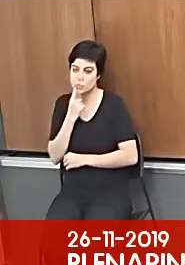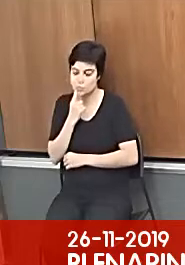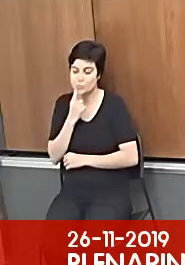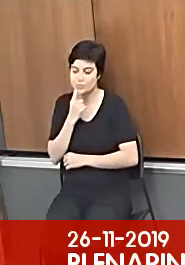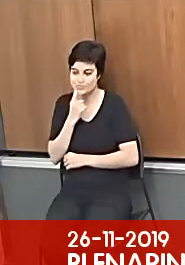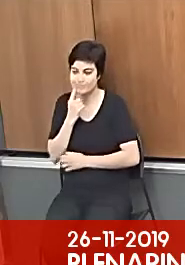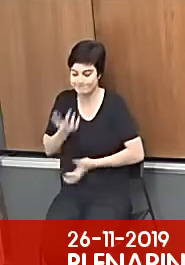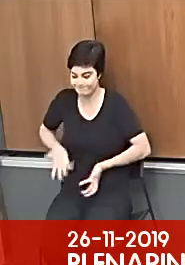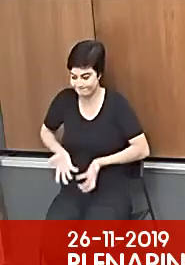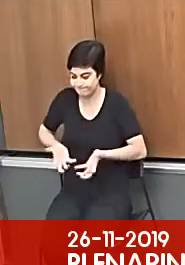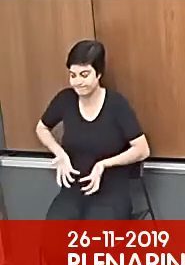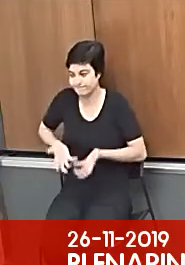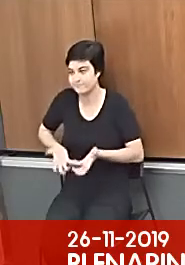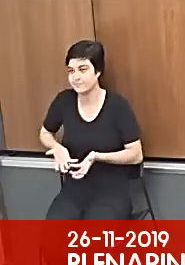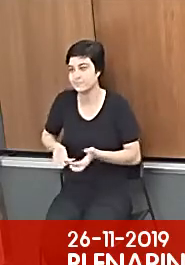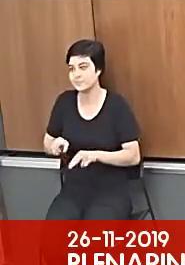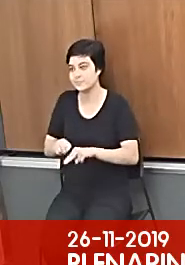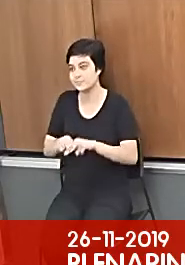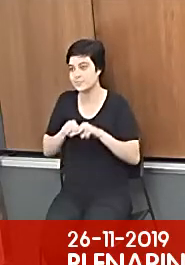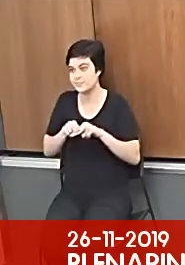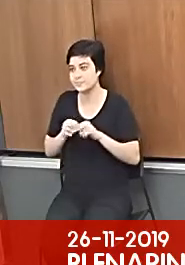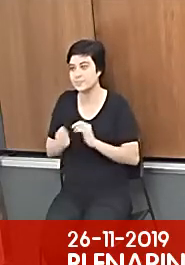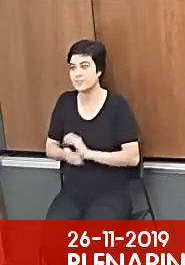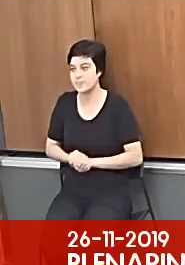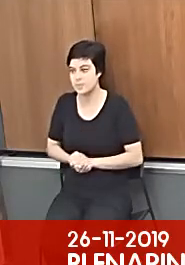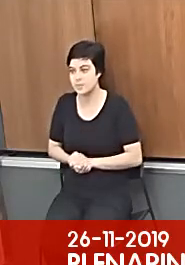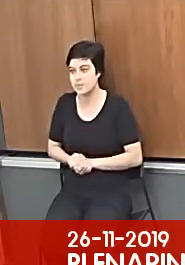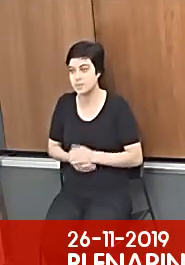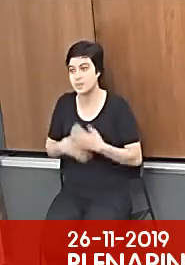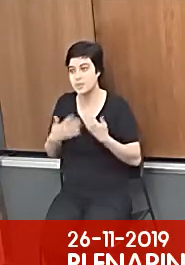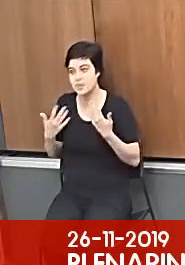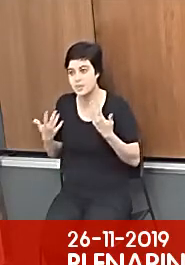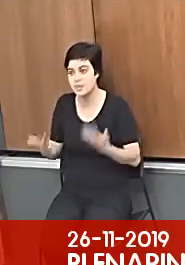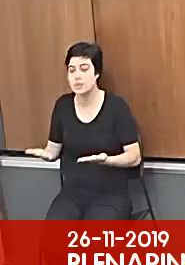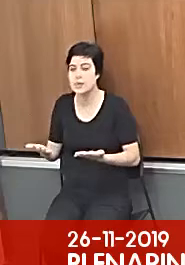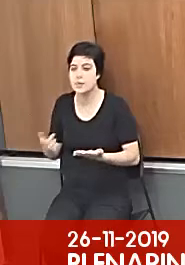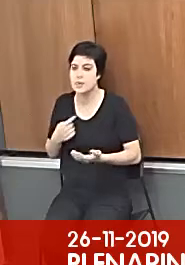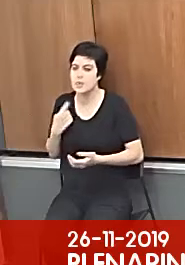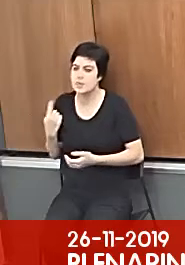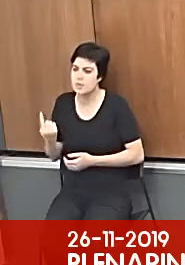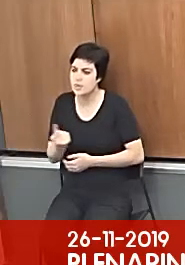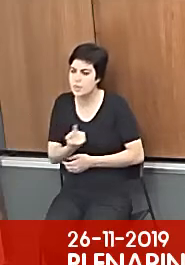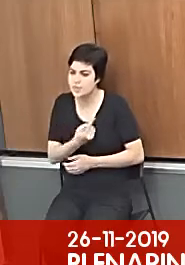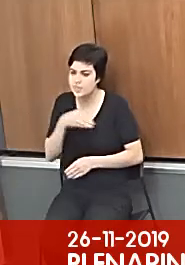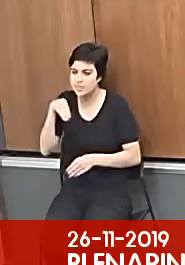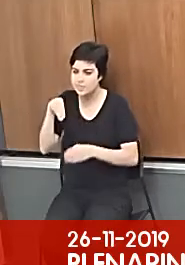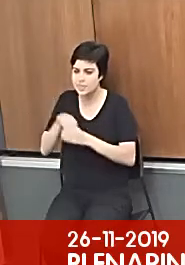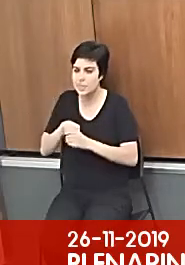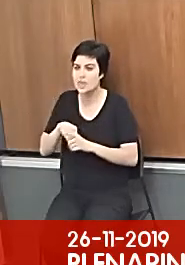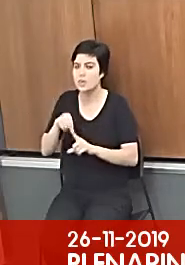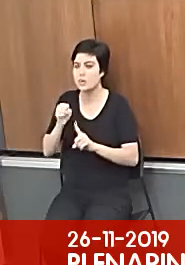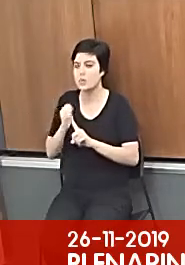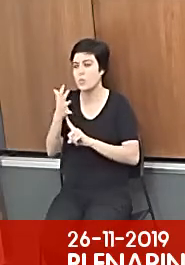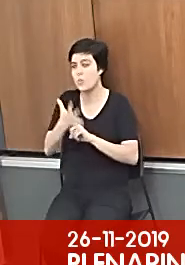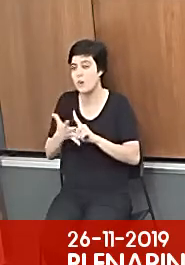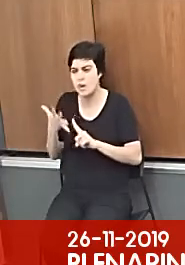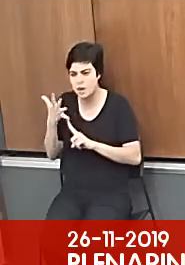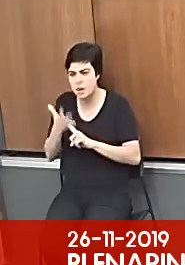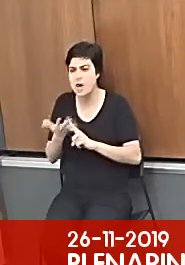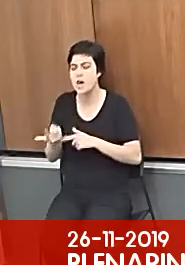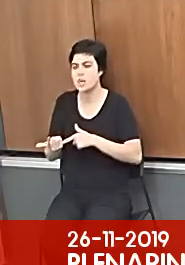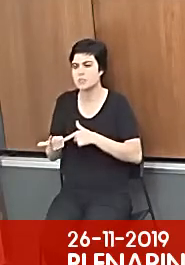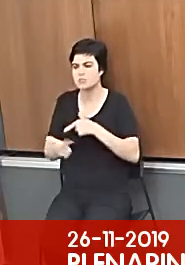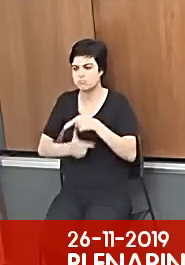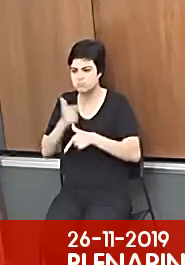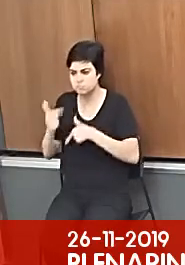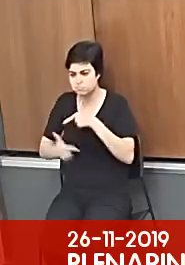Nesse sentido que eu me entendo por chata. E aí a gente está no CAS, de portas abertas,